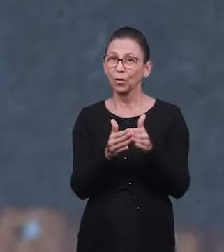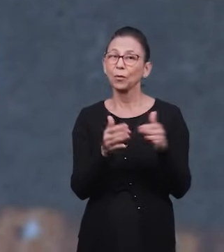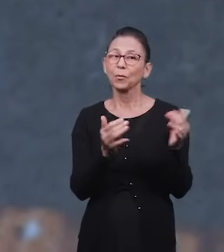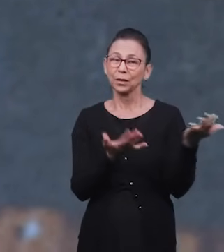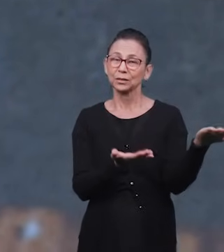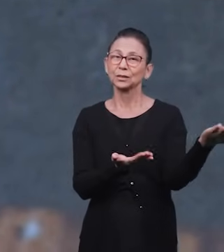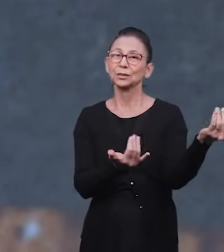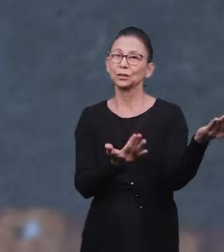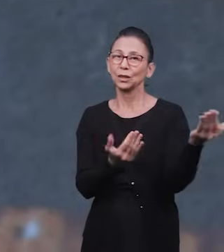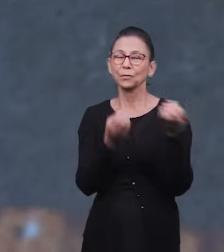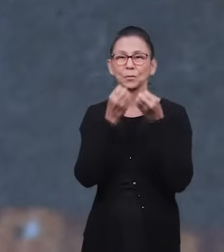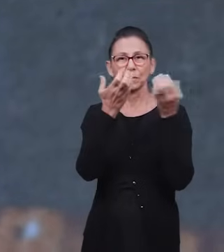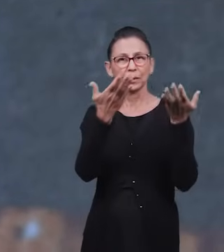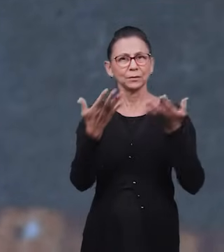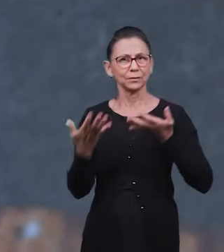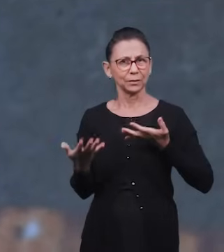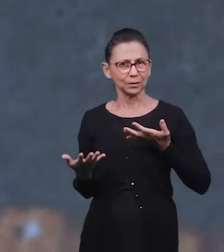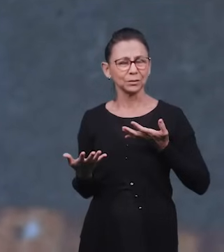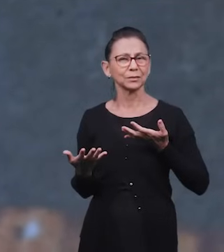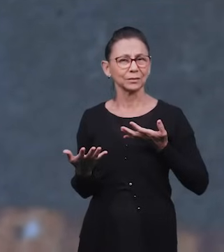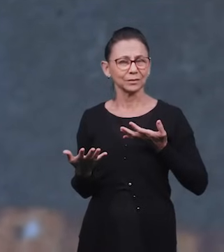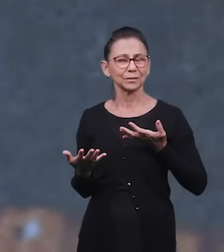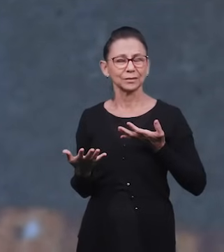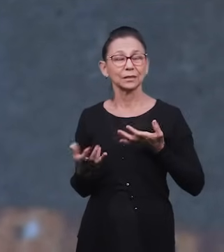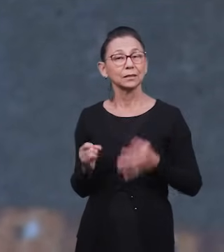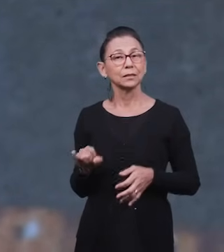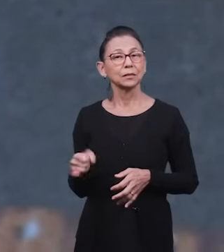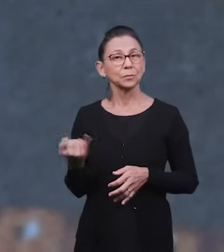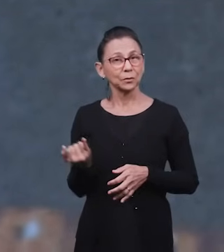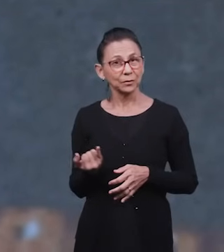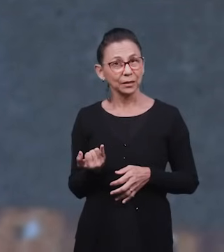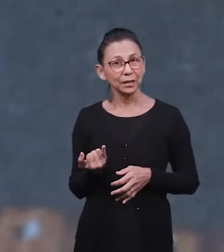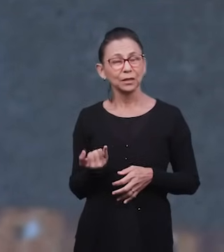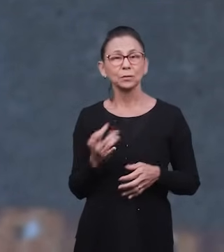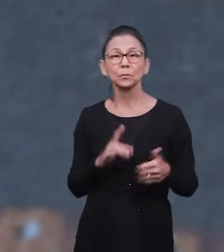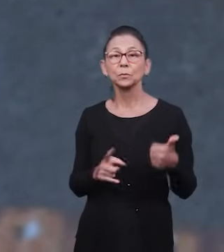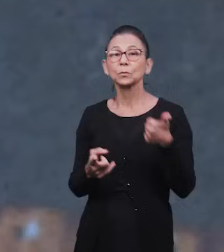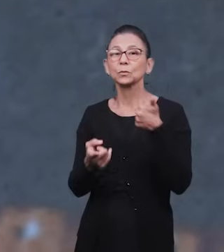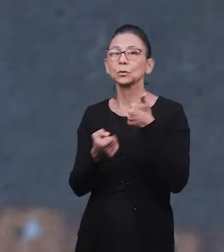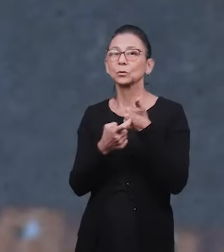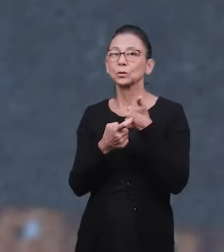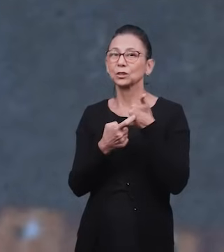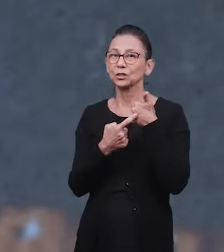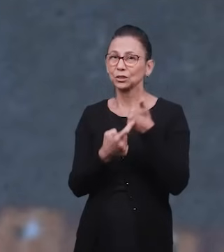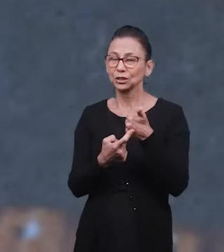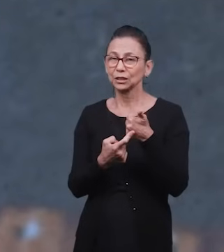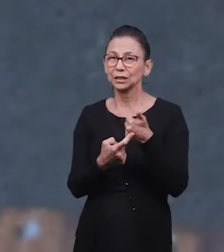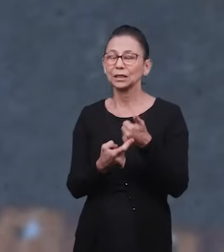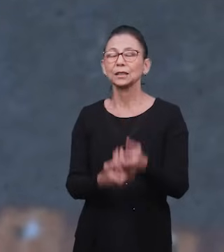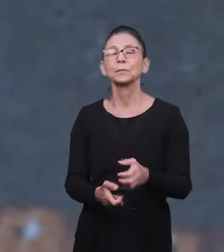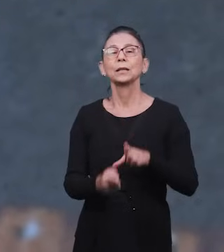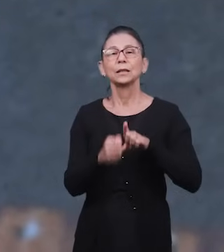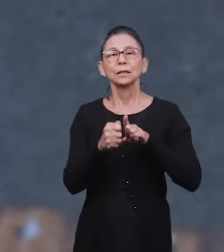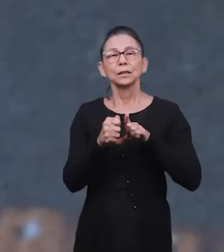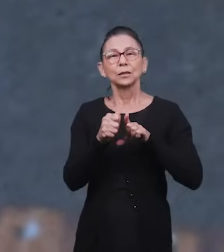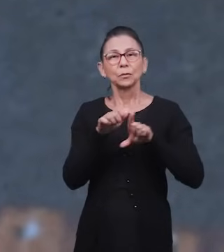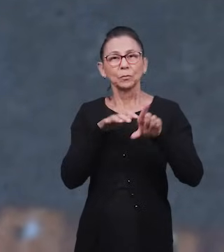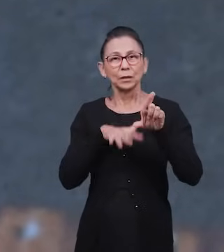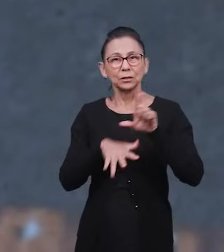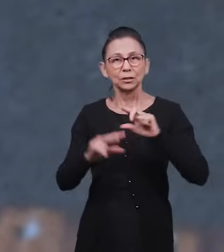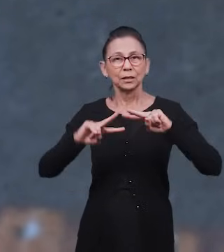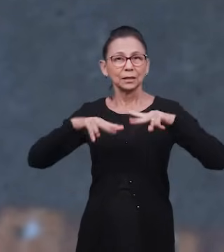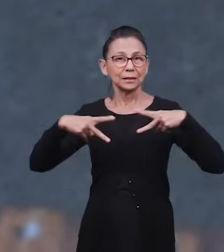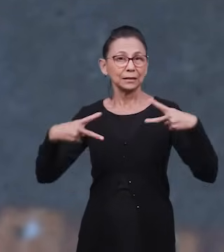Seja bem-vindo a esse conteúdo e eu já aproveito para pedir para você para curtir esse conteúdo, para